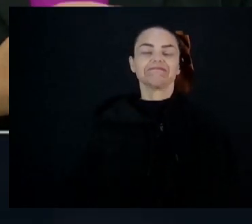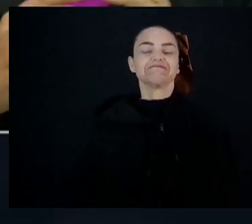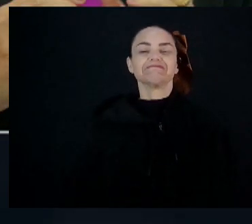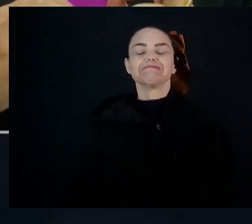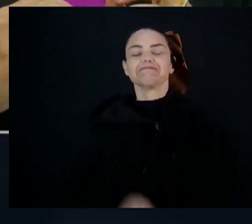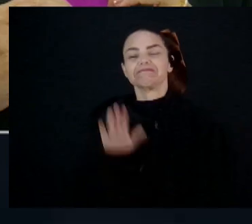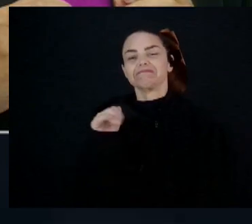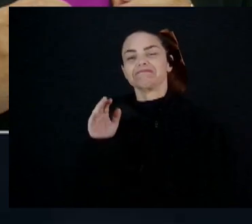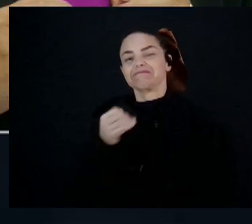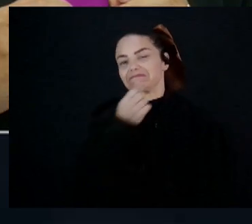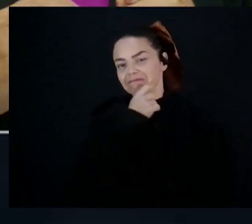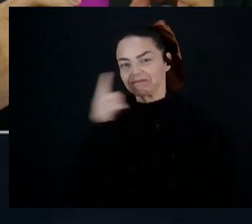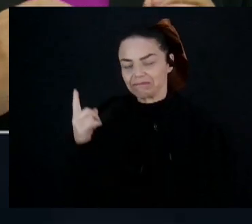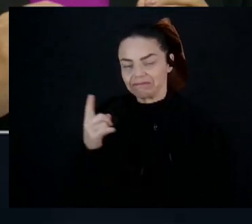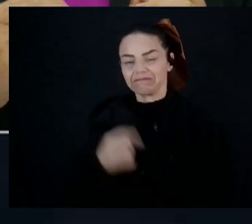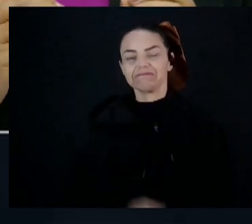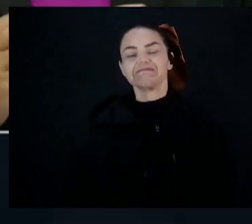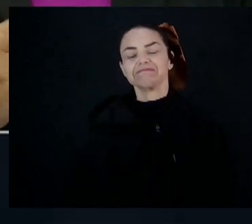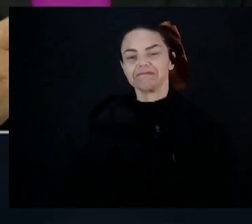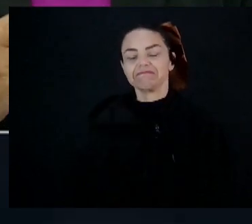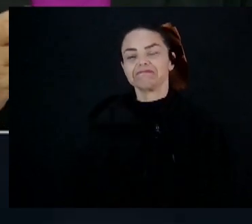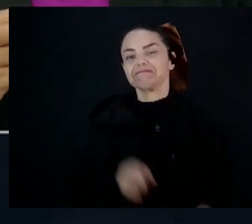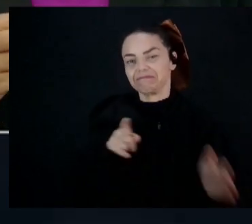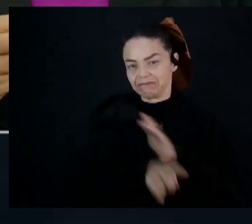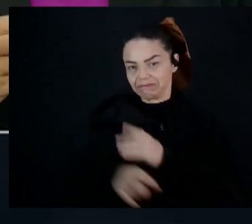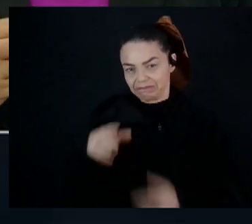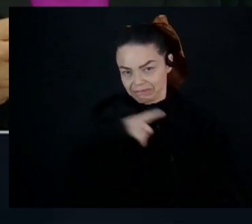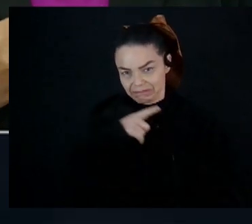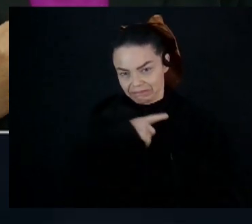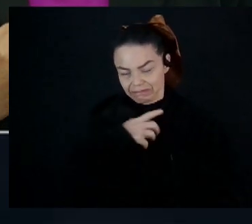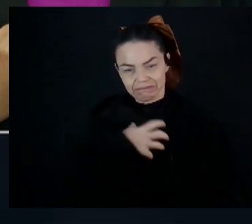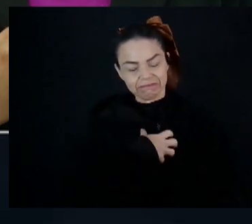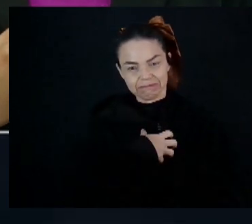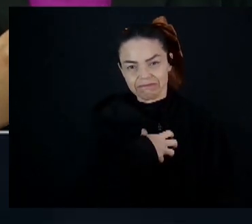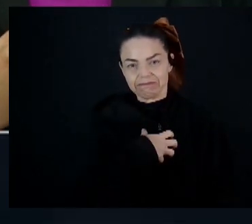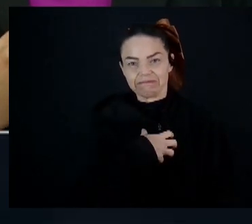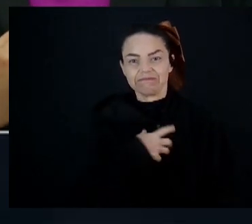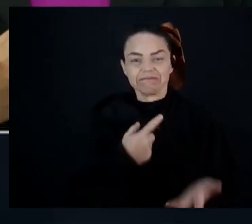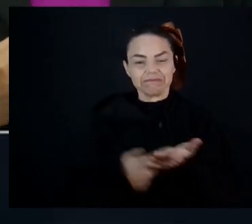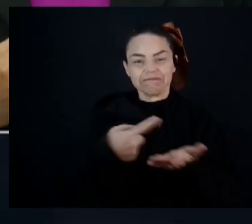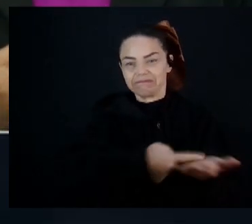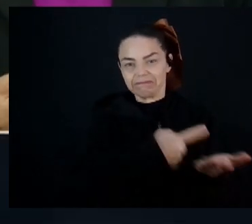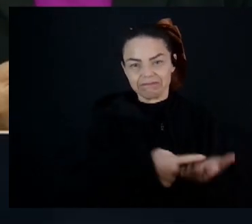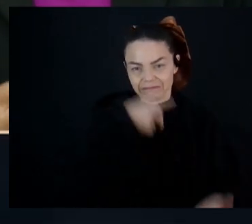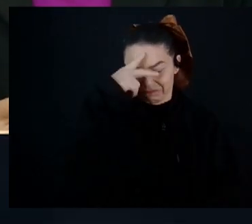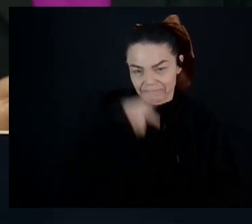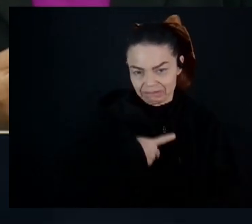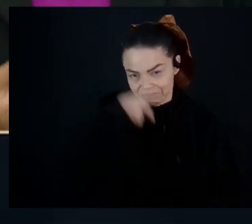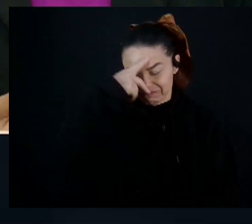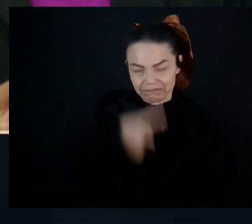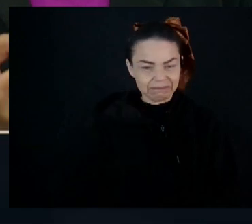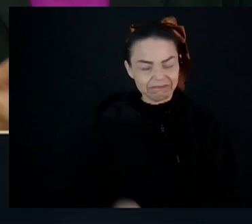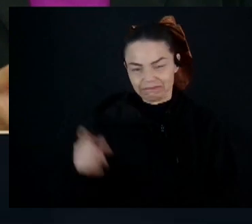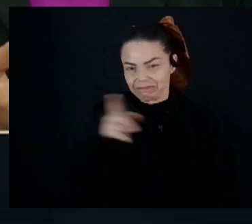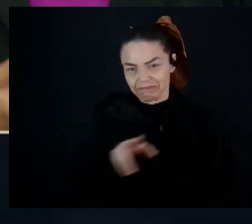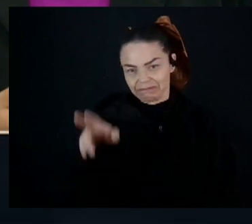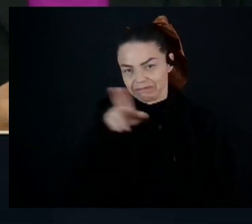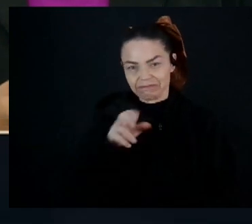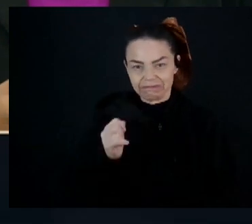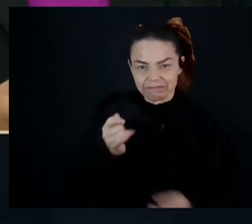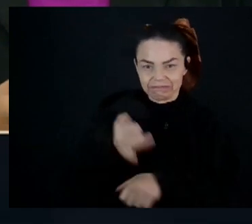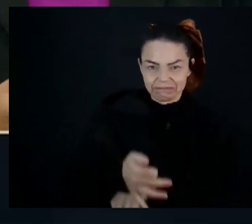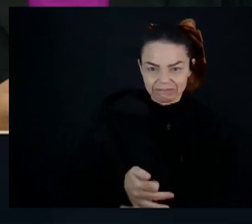assim, ó, é uma pergunta: existe um jeito de negociar melhor comigo mesma para não usar a madrugada